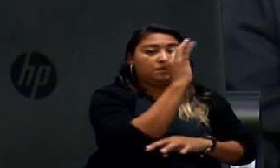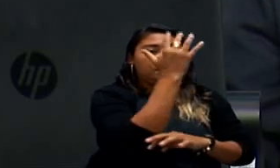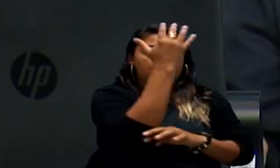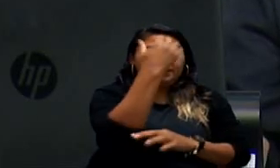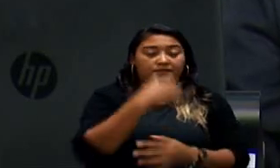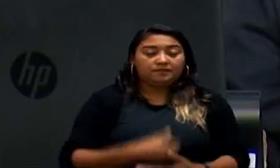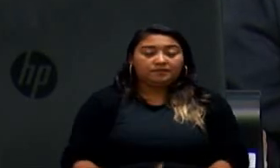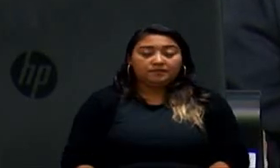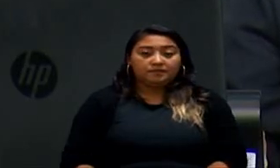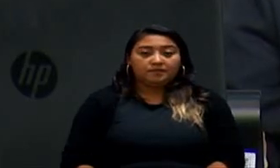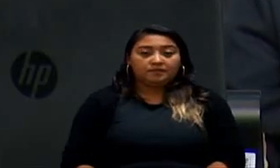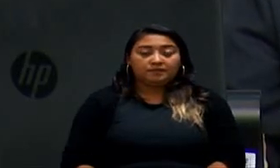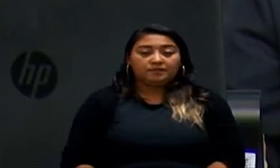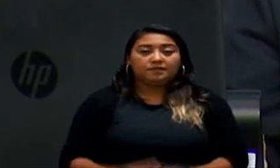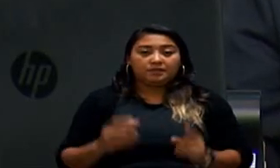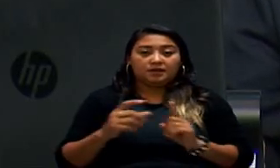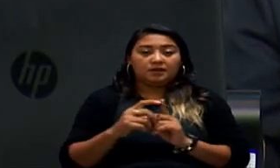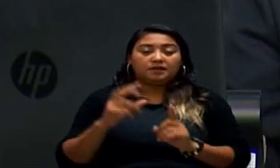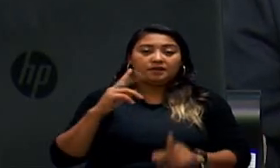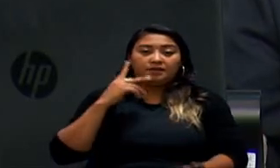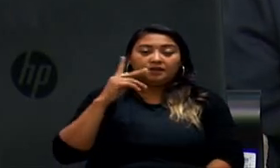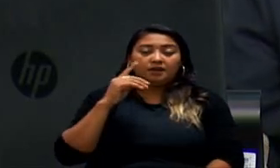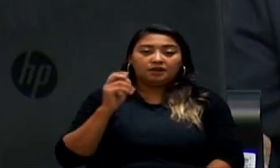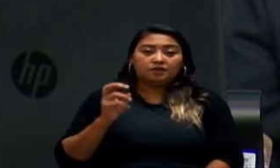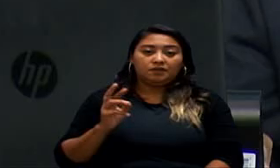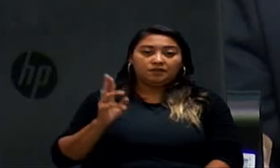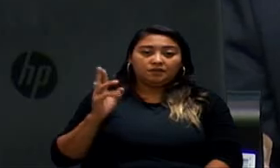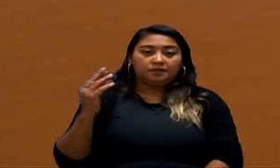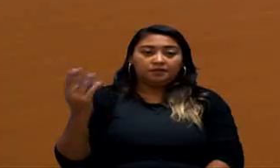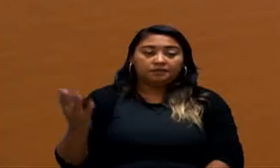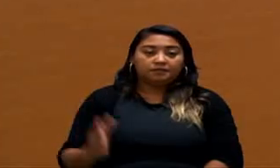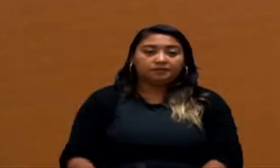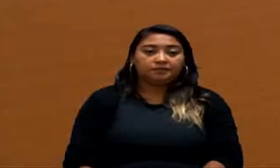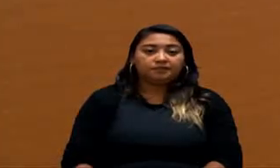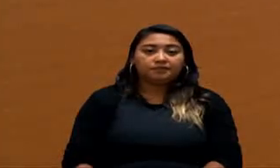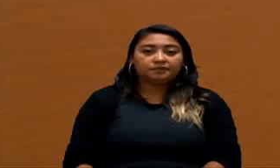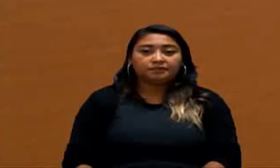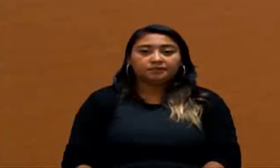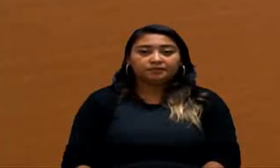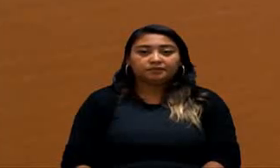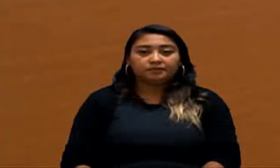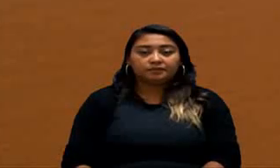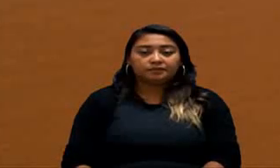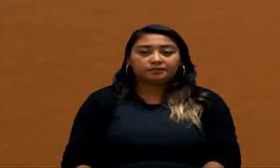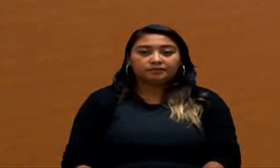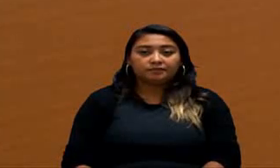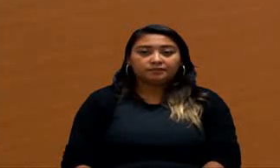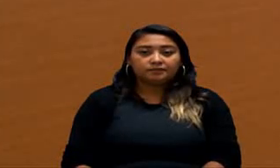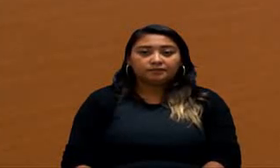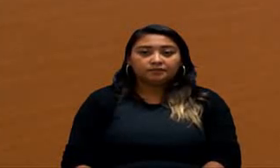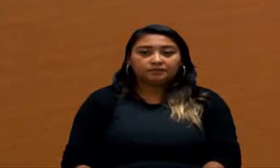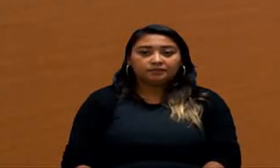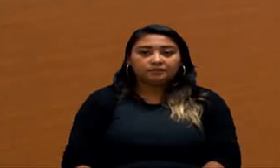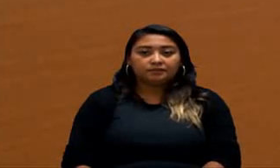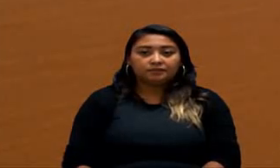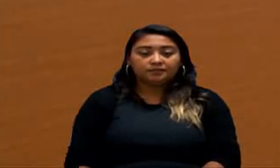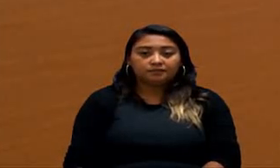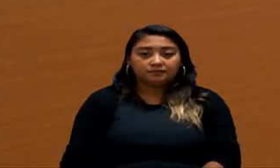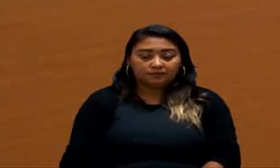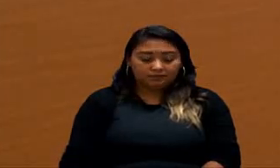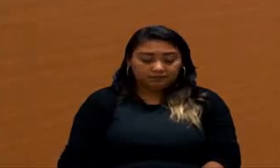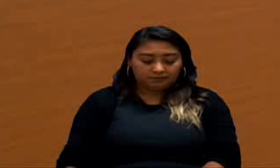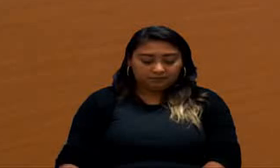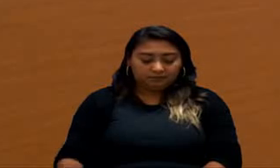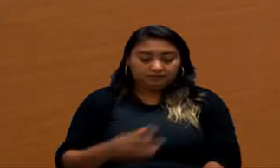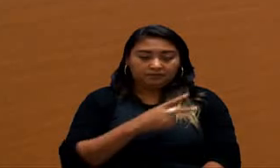Com a palavra, o autor. E a Bico-san? Isso, é ele mesmo, senhor presidente. Senhor